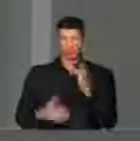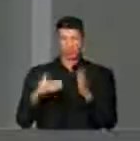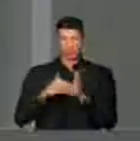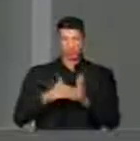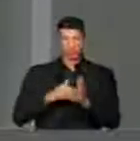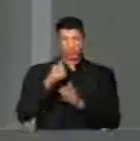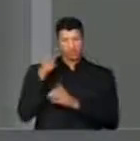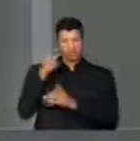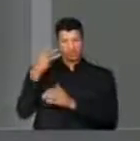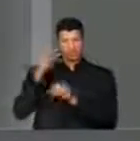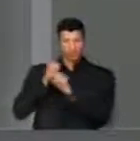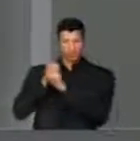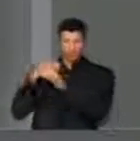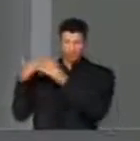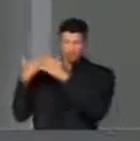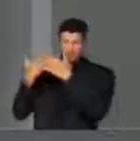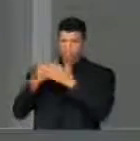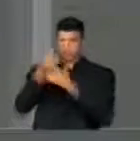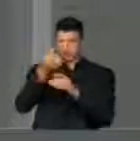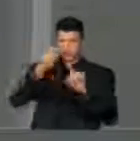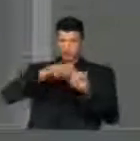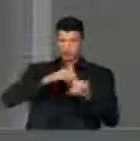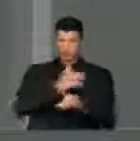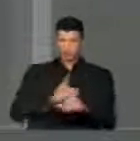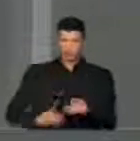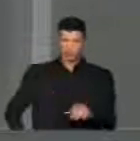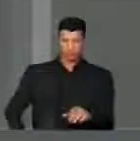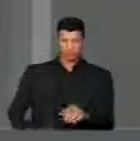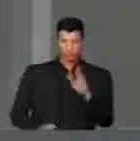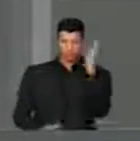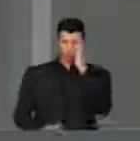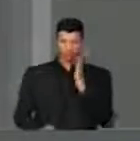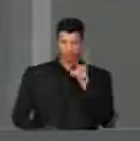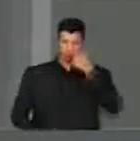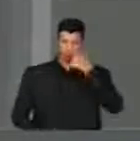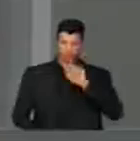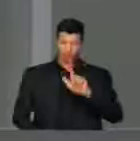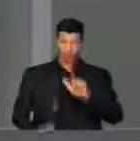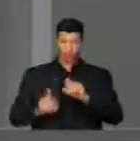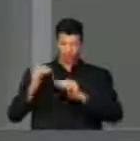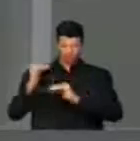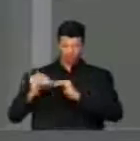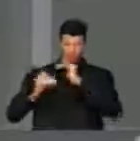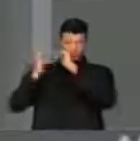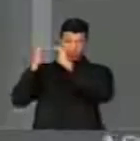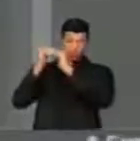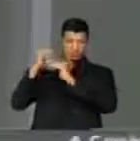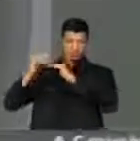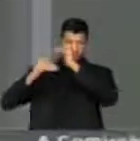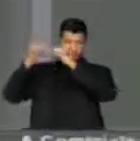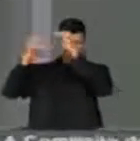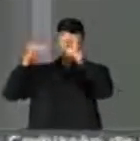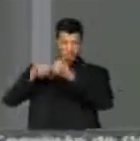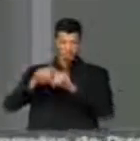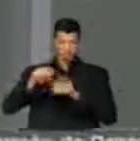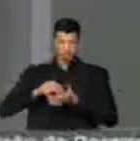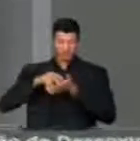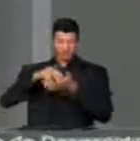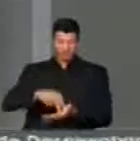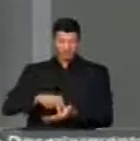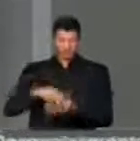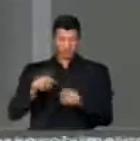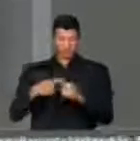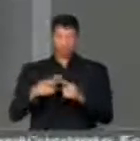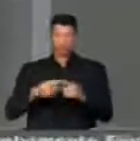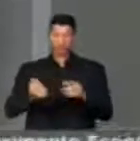últimos 13 anos e 6 meses de governo, o Brasil conseguiu avançar e se desenvolver com solidez, pois